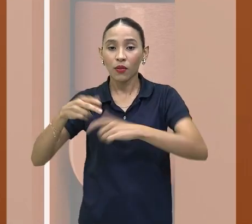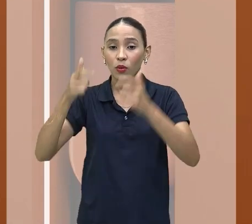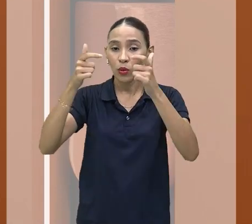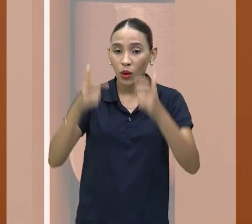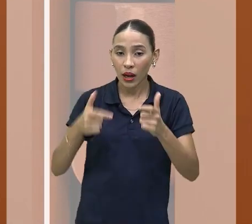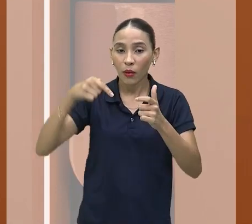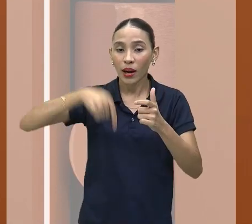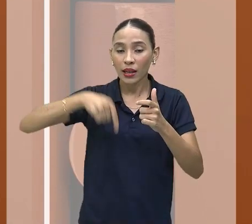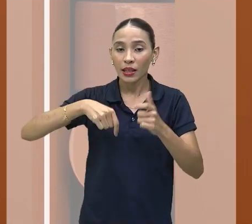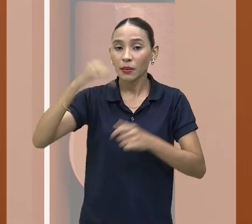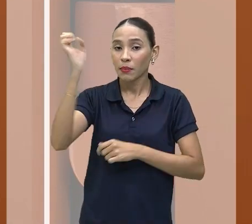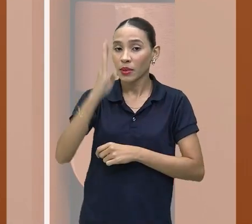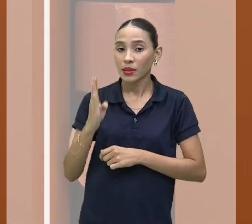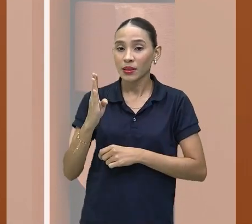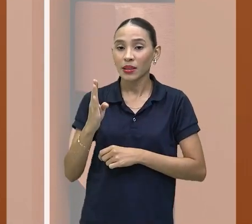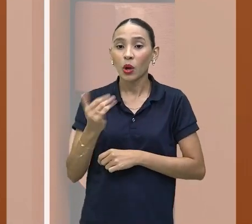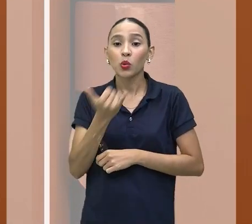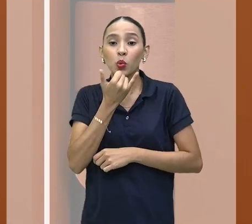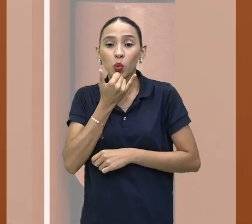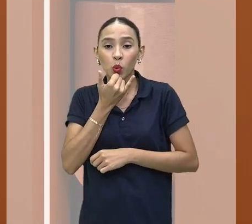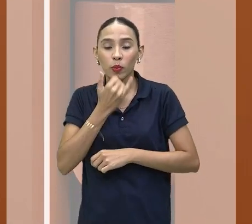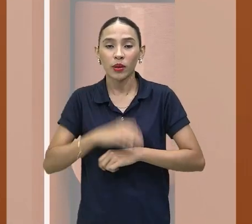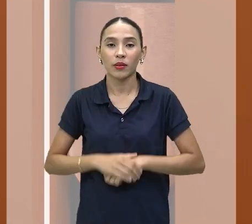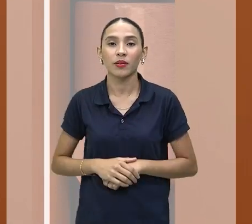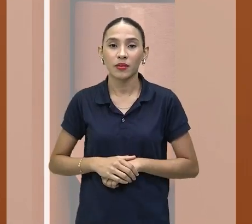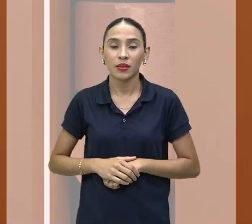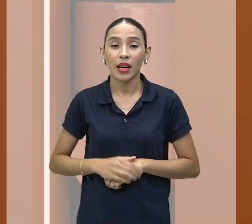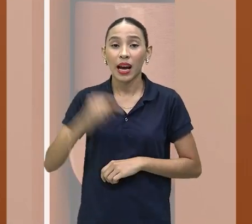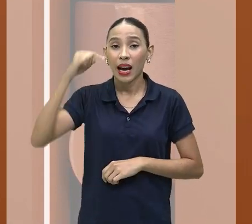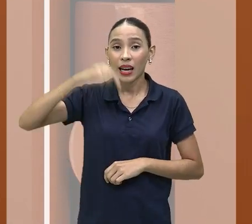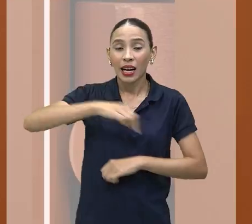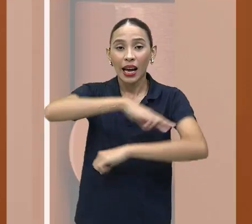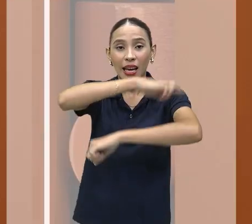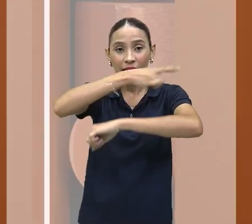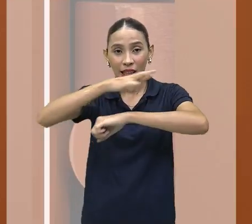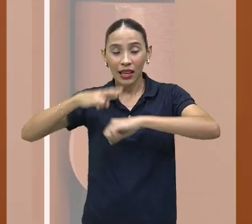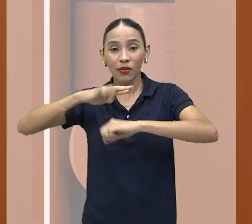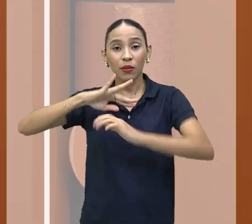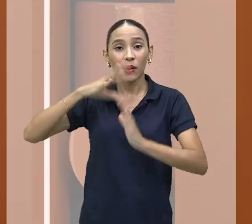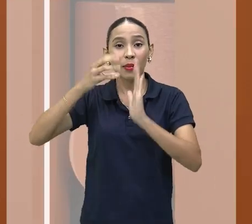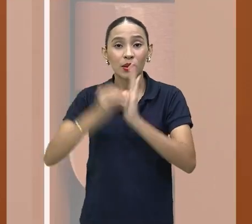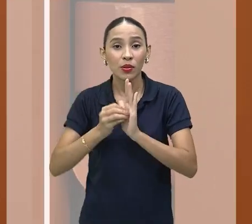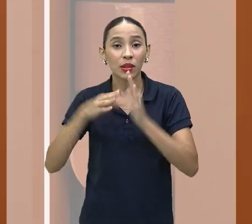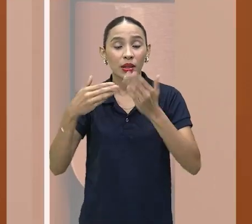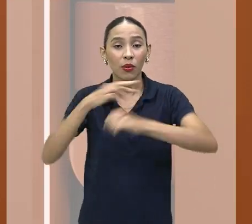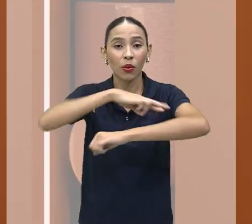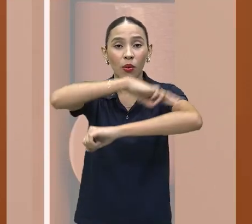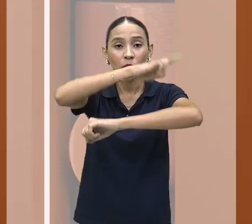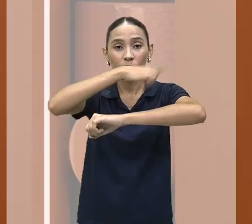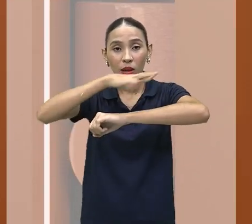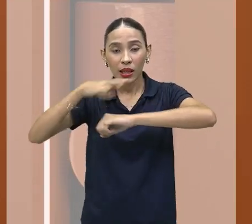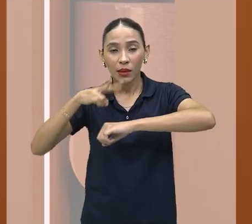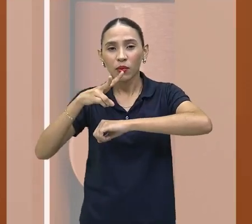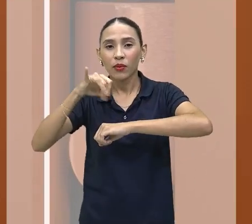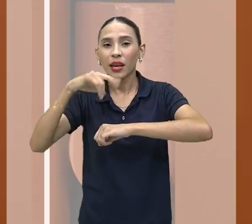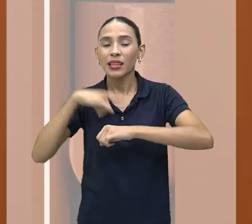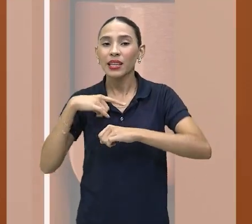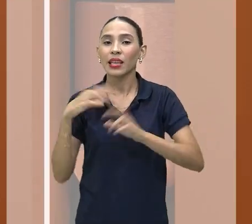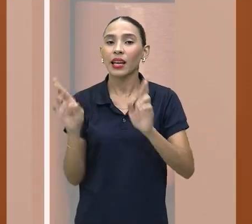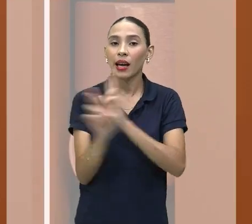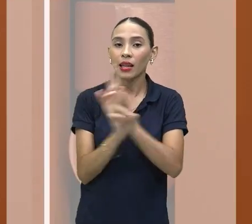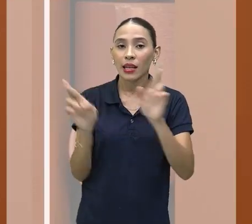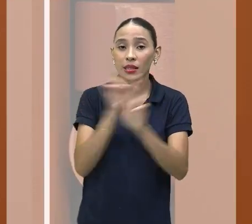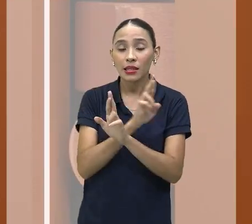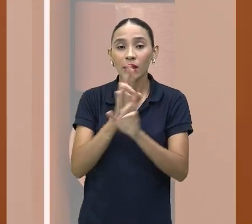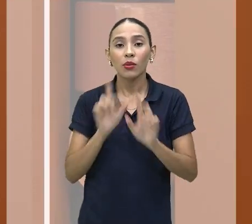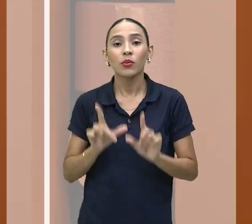brasileiro. O relevo da nossa Amazônia. E esse relevo, ele tem uma íntima relação